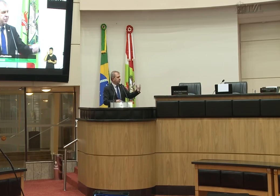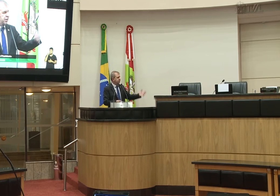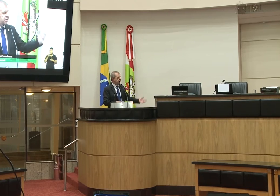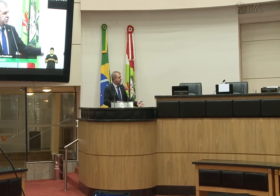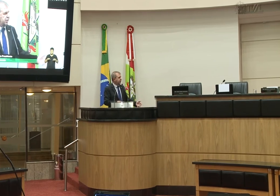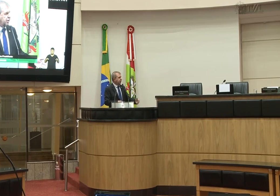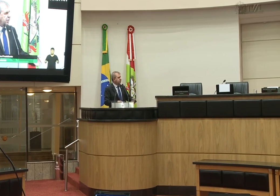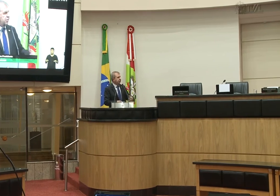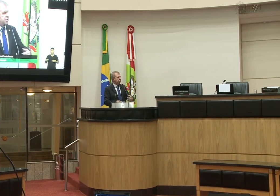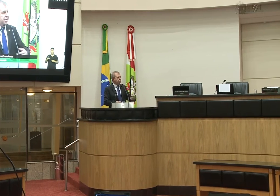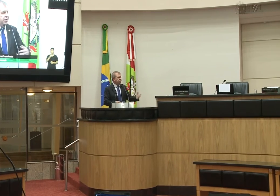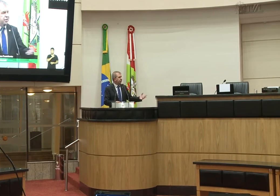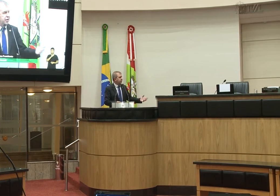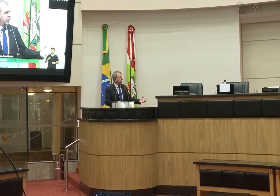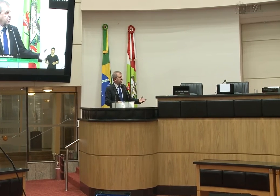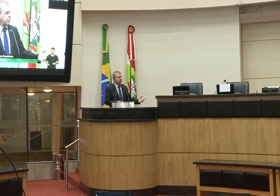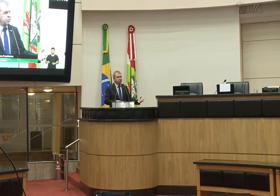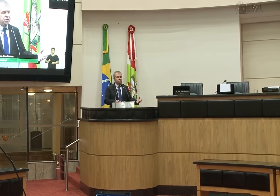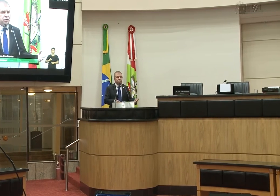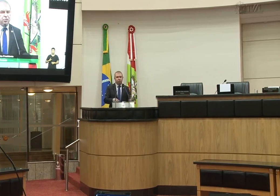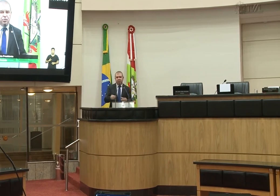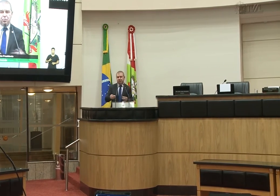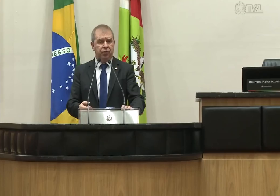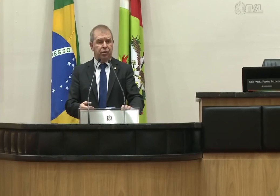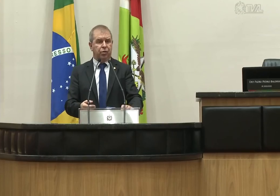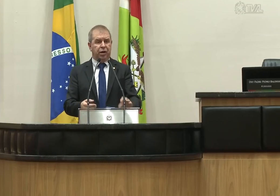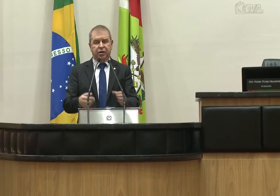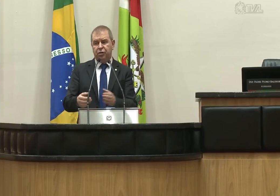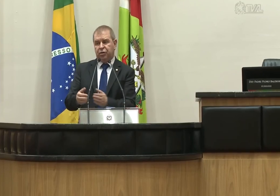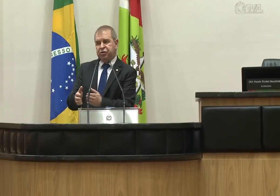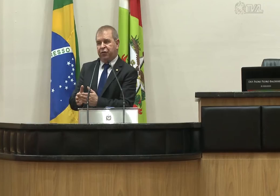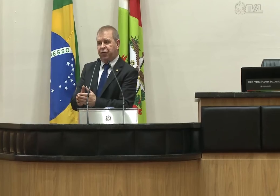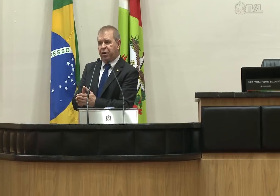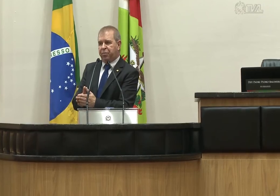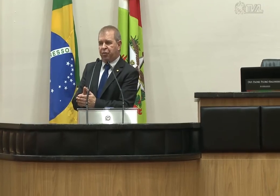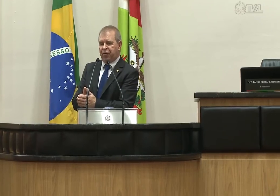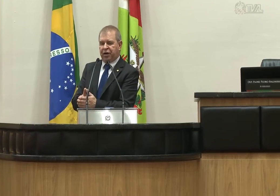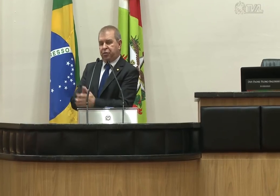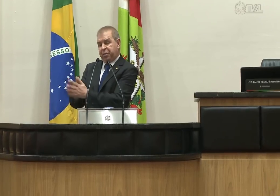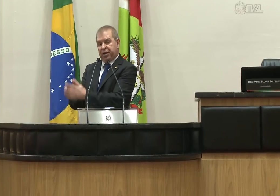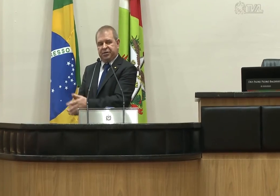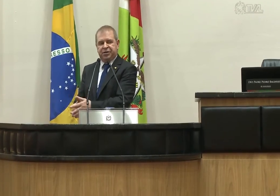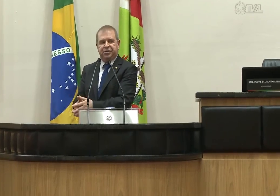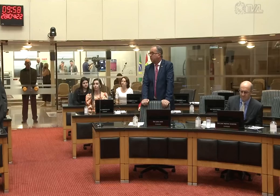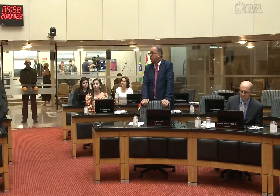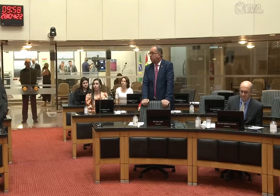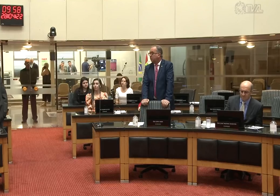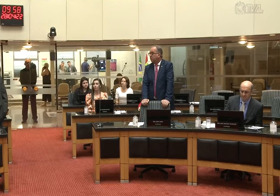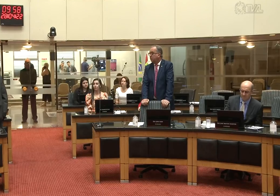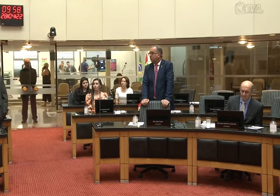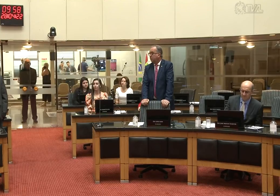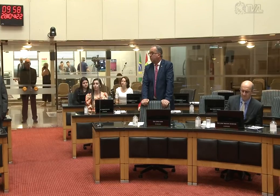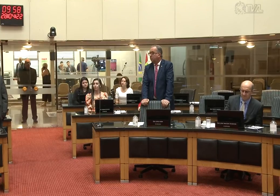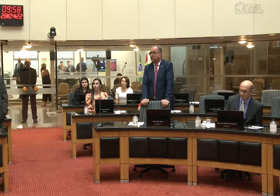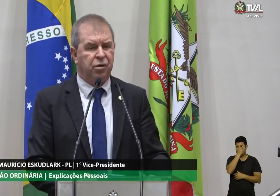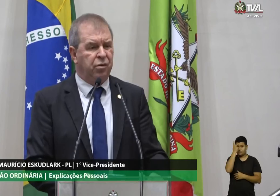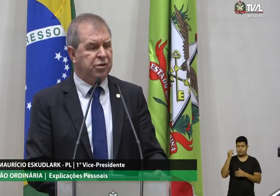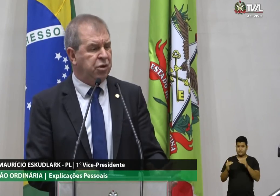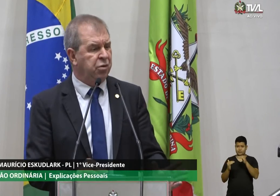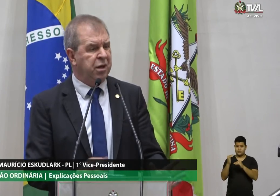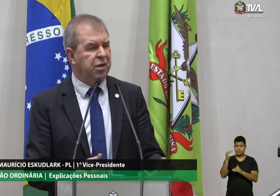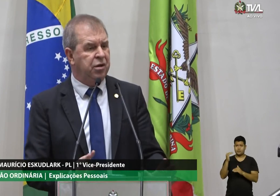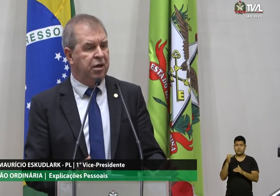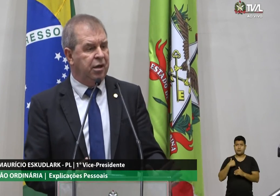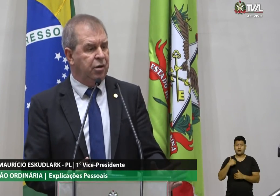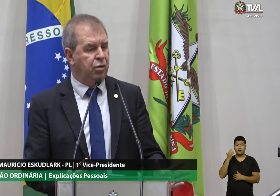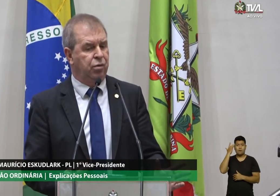deputado Maurício Scudlark, também se manifestou sobre o assunto e reforçou a importância do diálogo no parlamento para evitar prejuízos ao cidadão. Eu